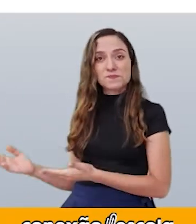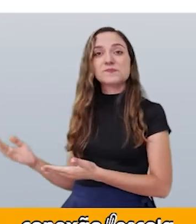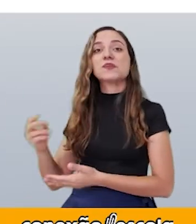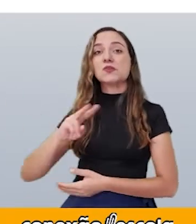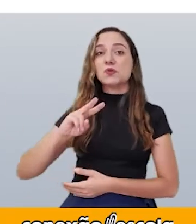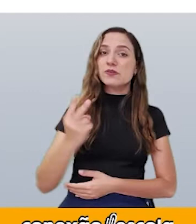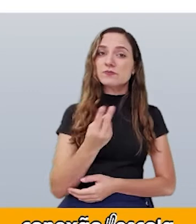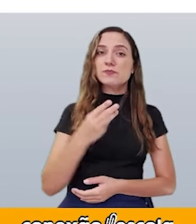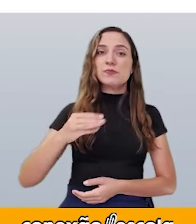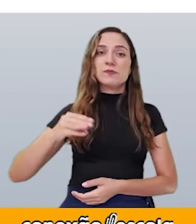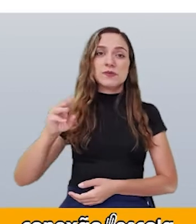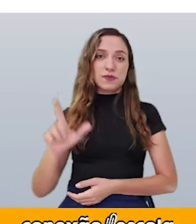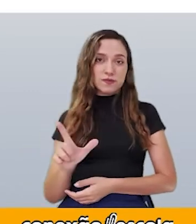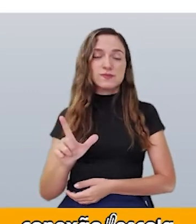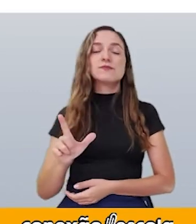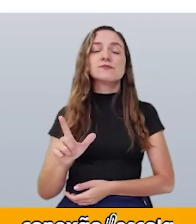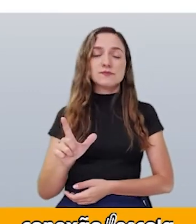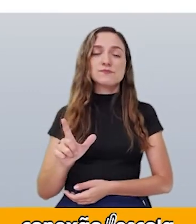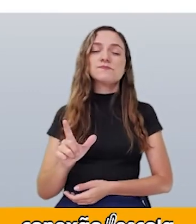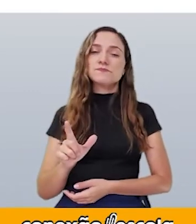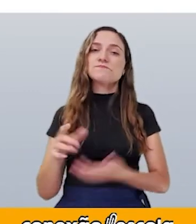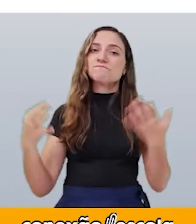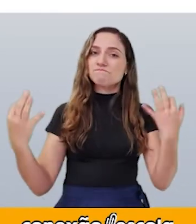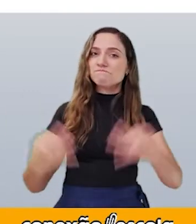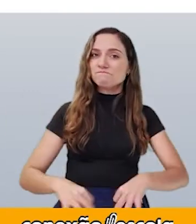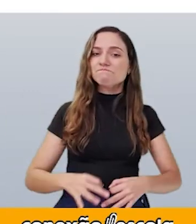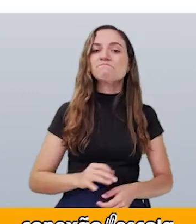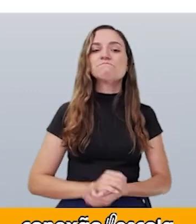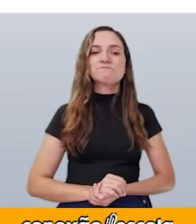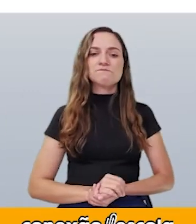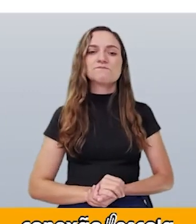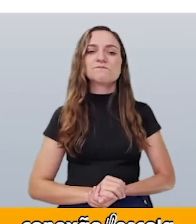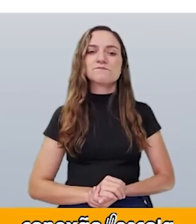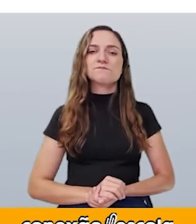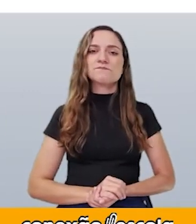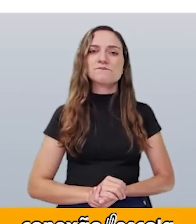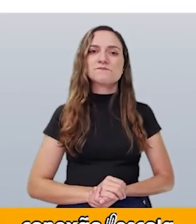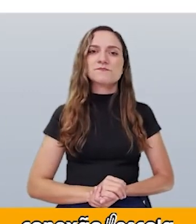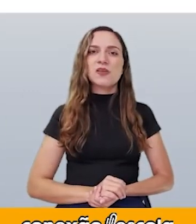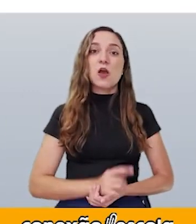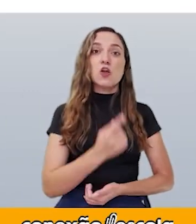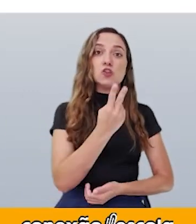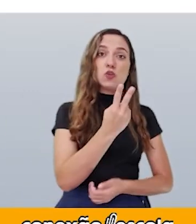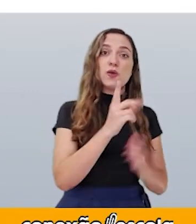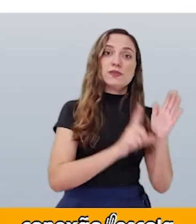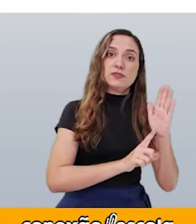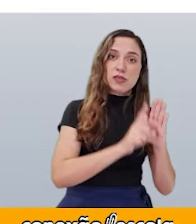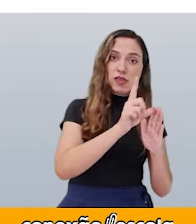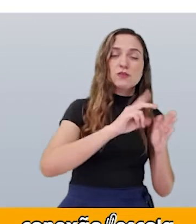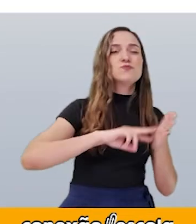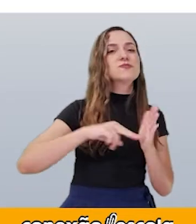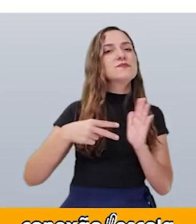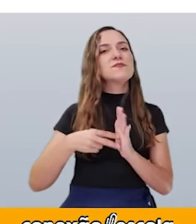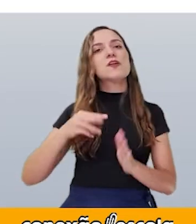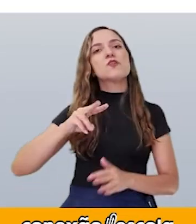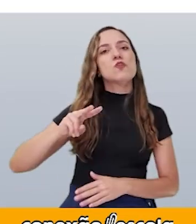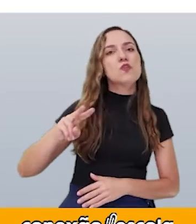de 2000 mililitros, que é o mesmo que 2 litros,